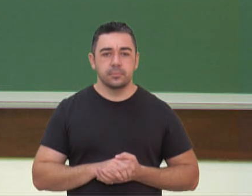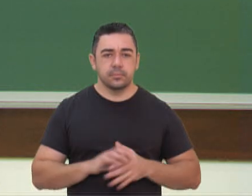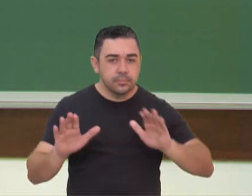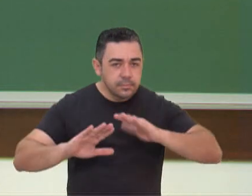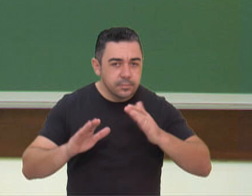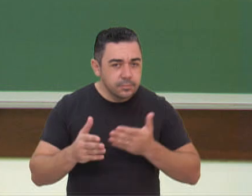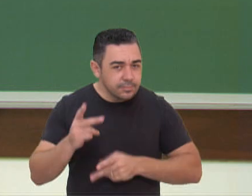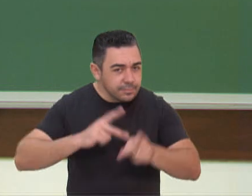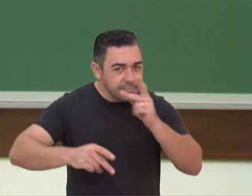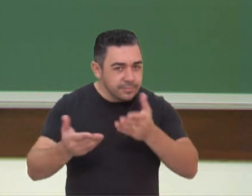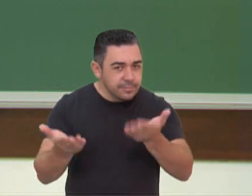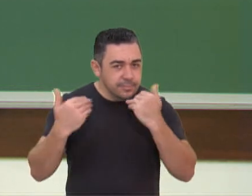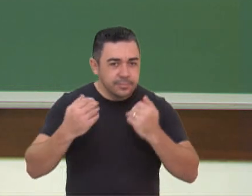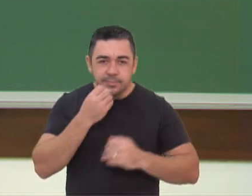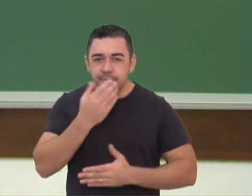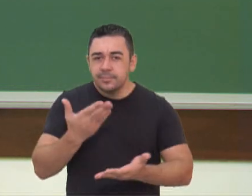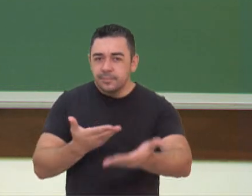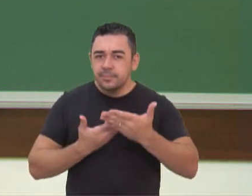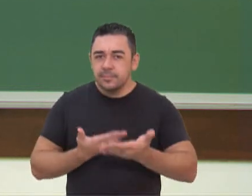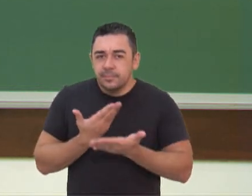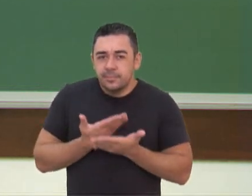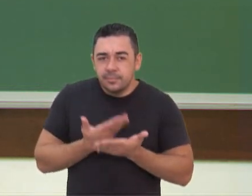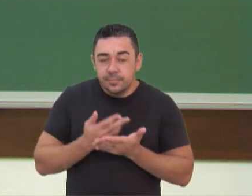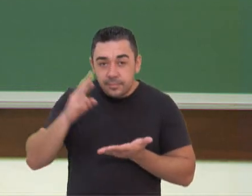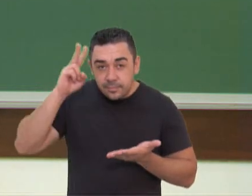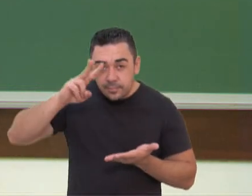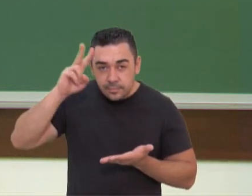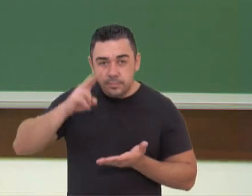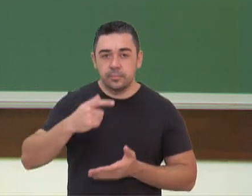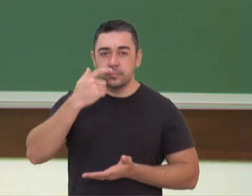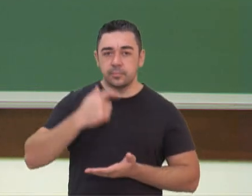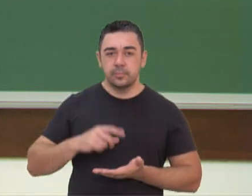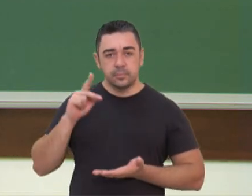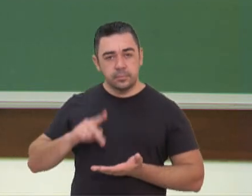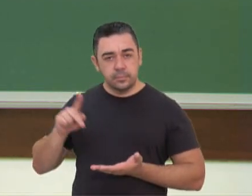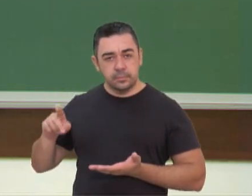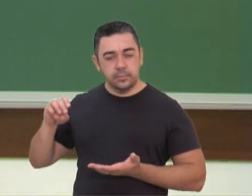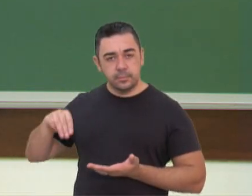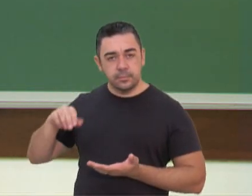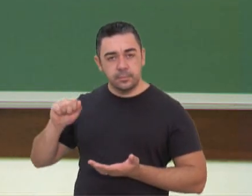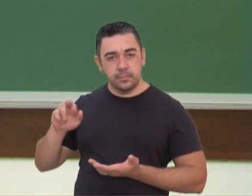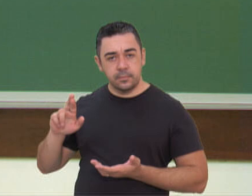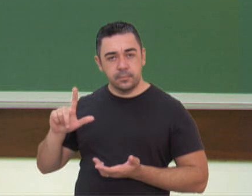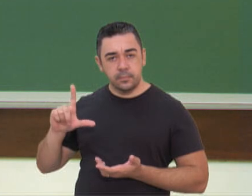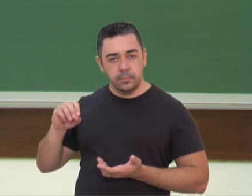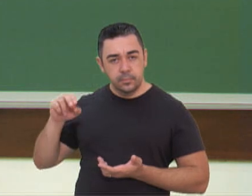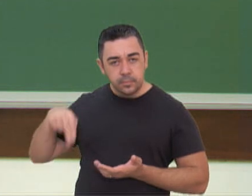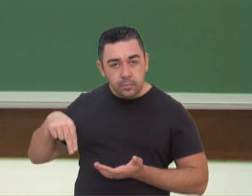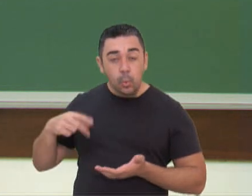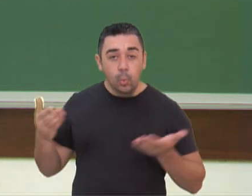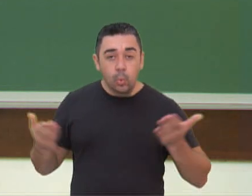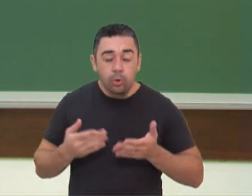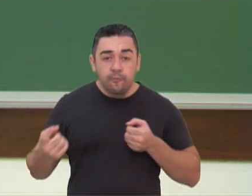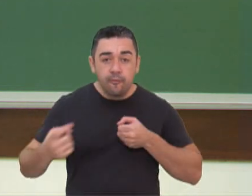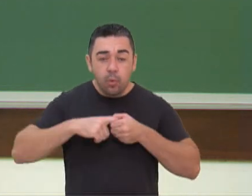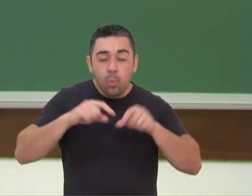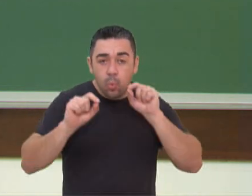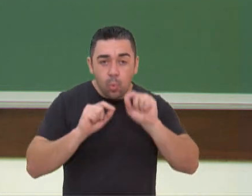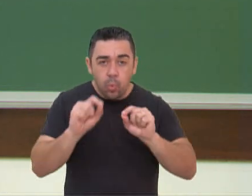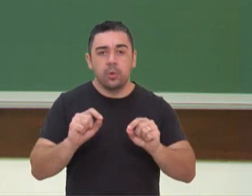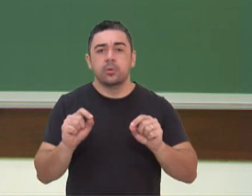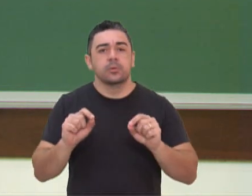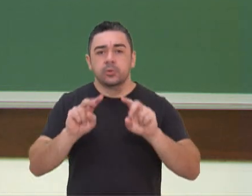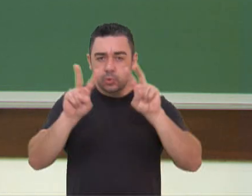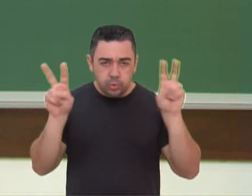Olá, povo! Bem-vindos a mais uma aula de História. Eu sou o professor Marlon e a gente volta hoje a falar